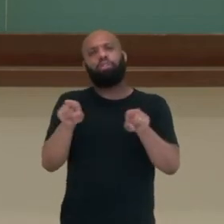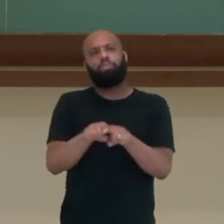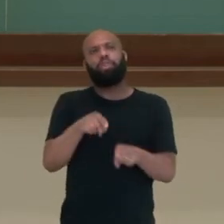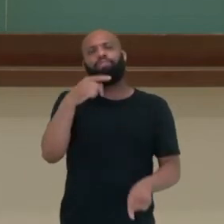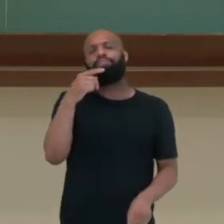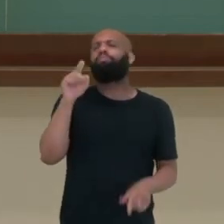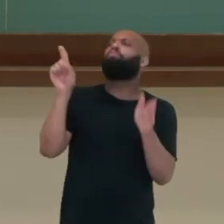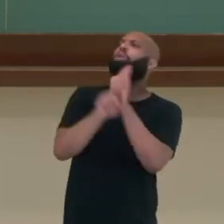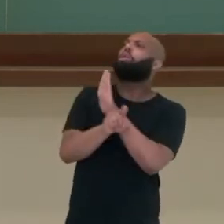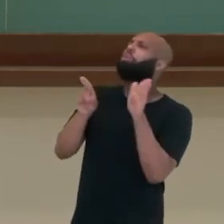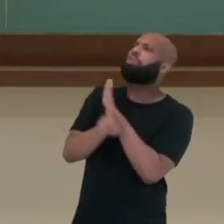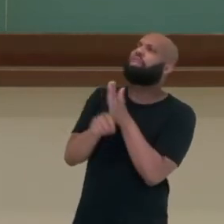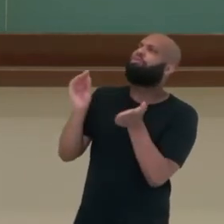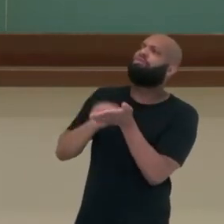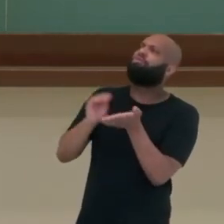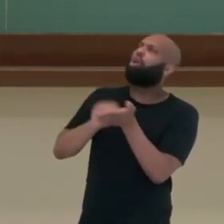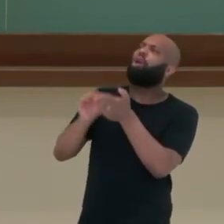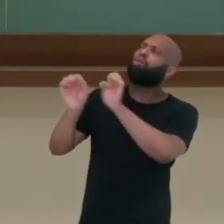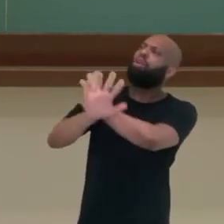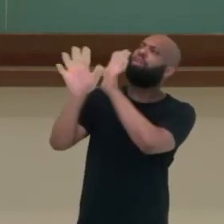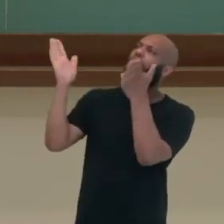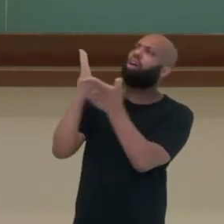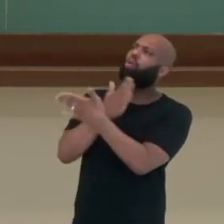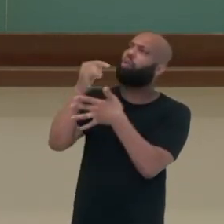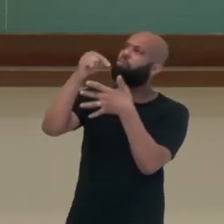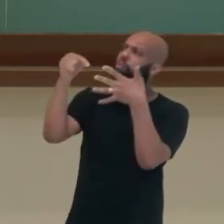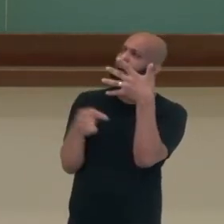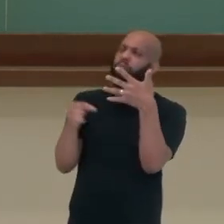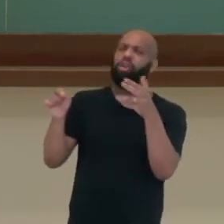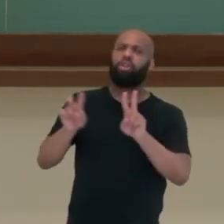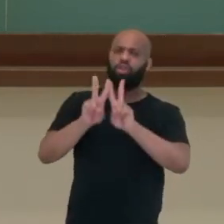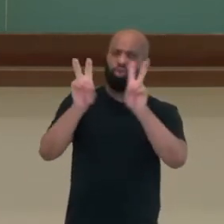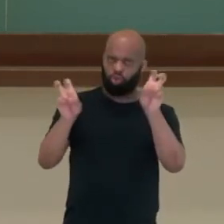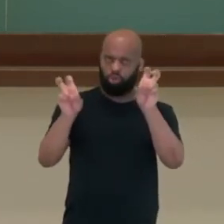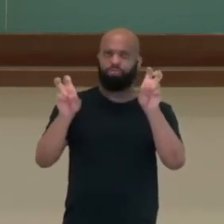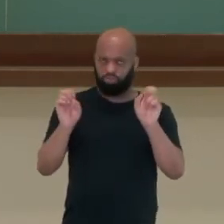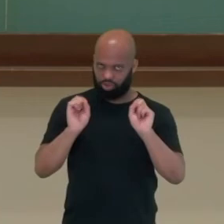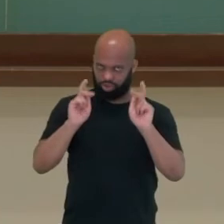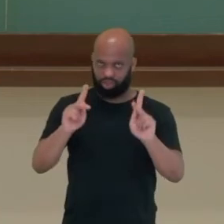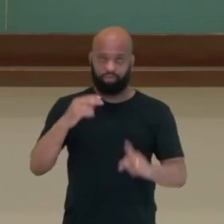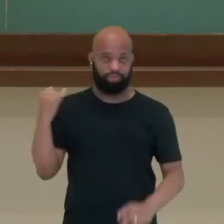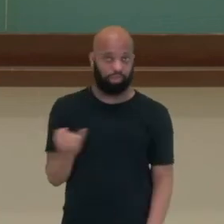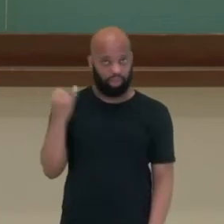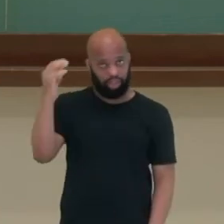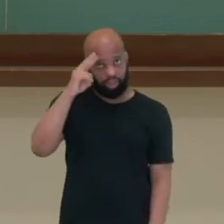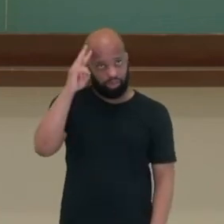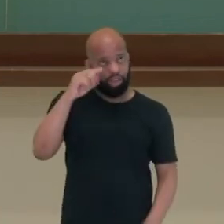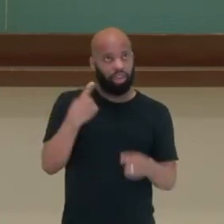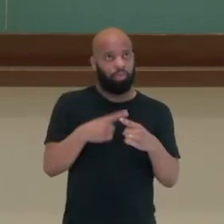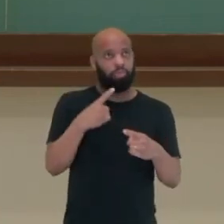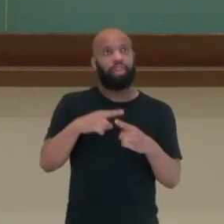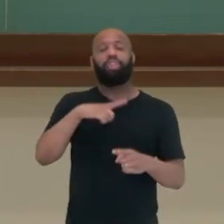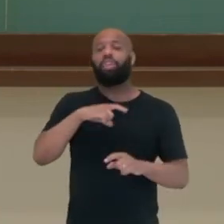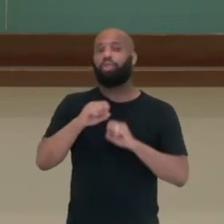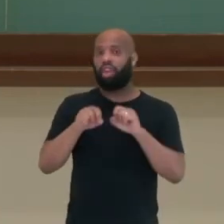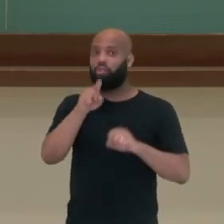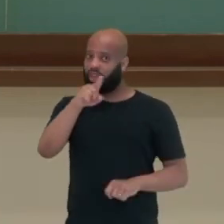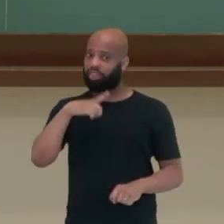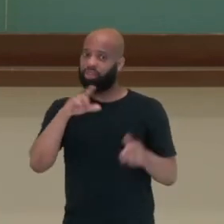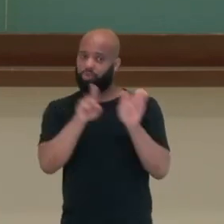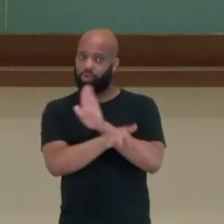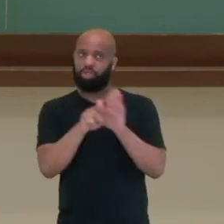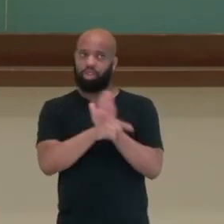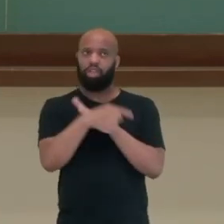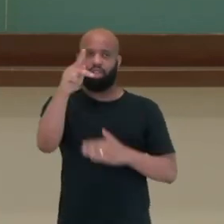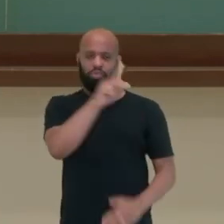professor, perguntar lá, tirar as dúvidas a respeito desse conteúdo, Lembre-se sempre disso. O diálogo ocorre entre você e seu